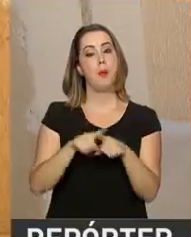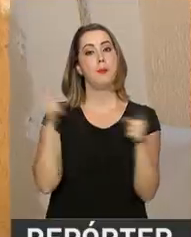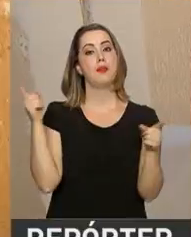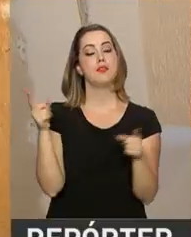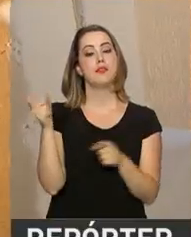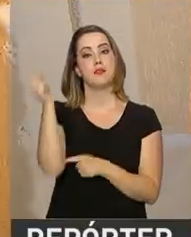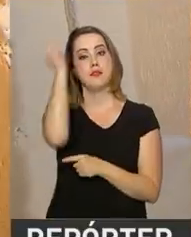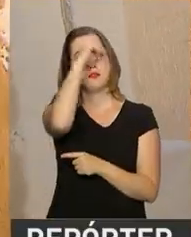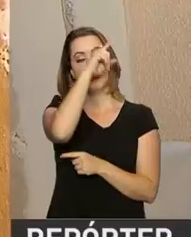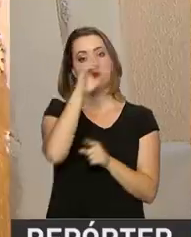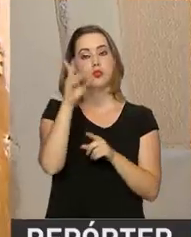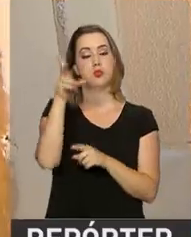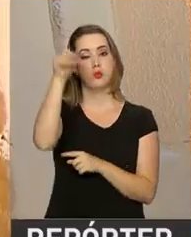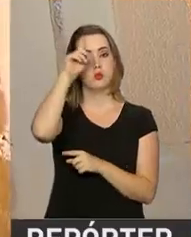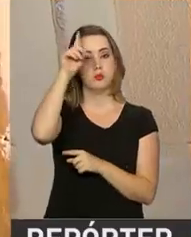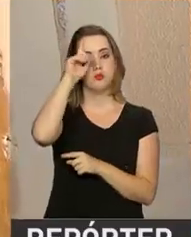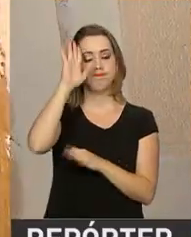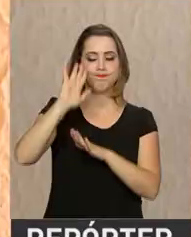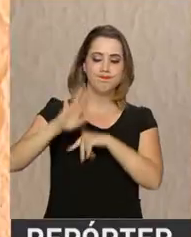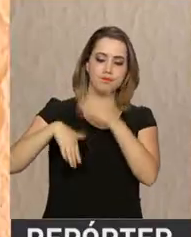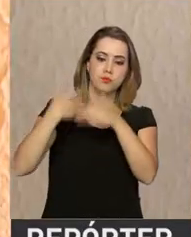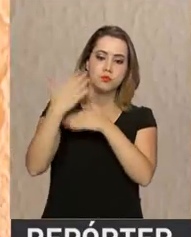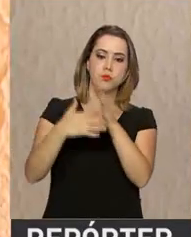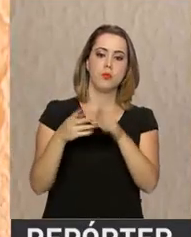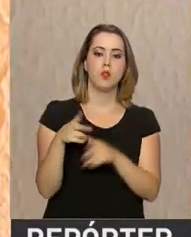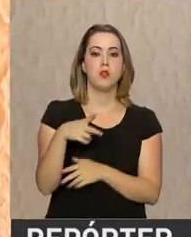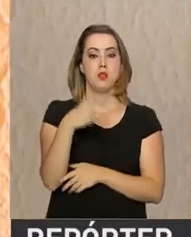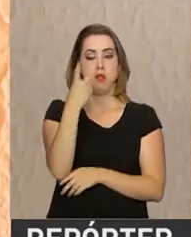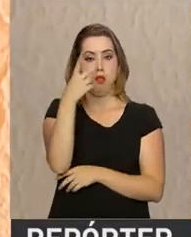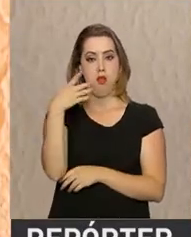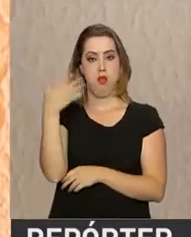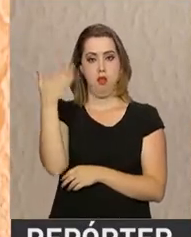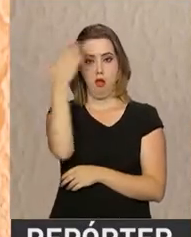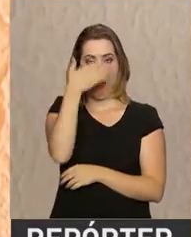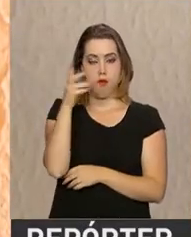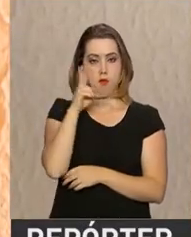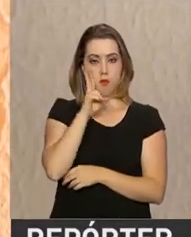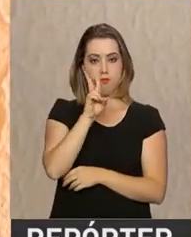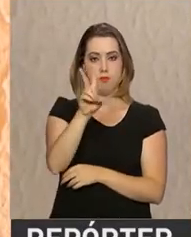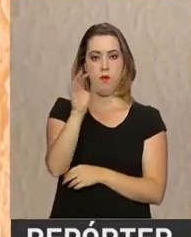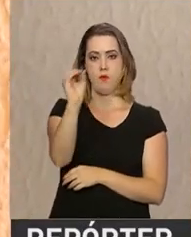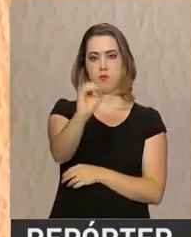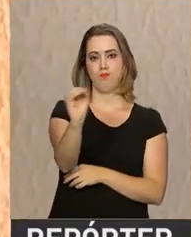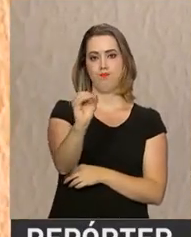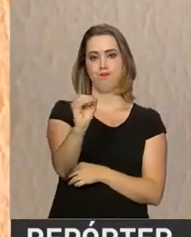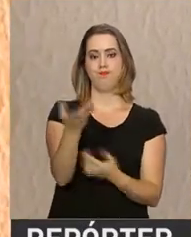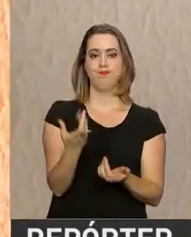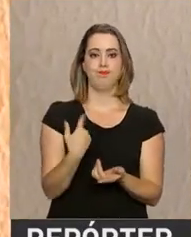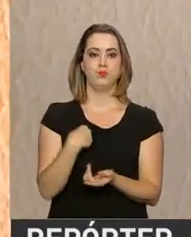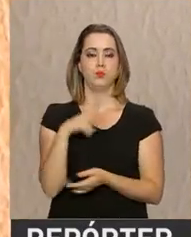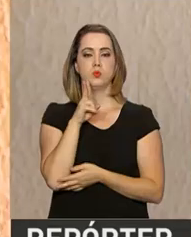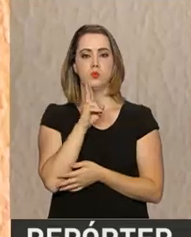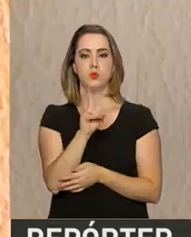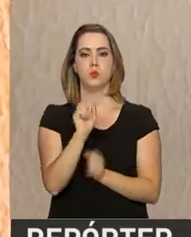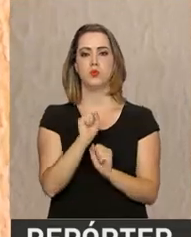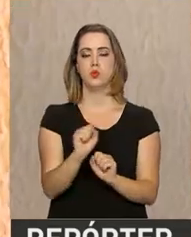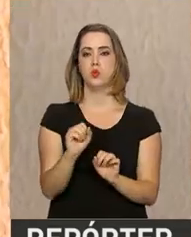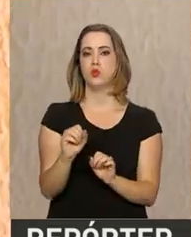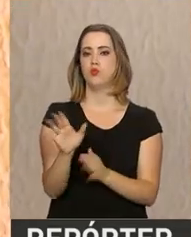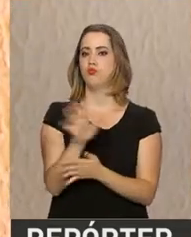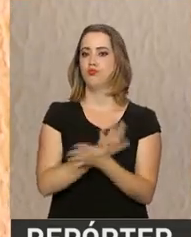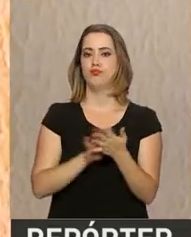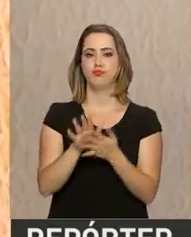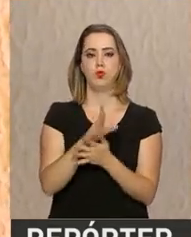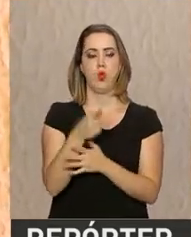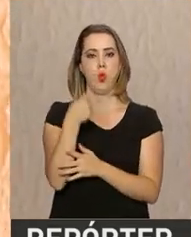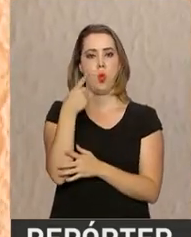dificuldades no dia a dia iam além A minha visão era quase zero né eu não tinha praticamente mais